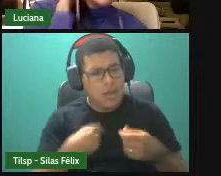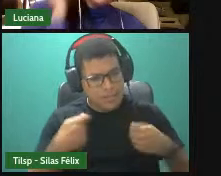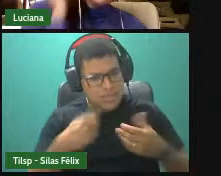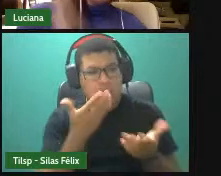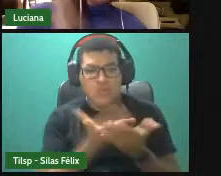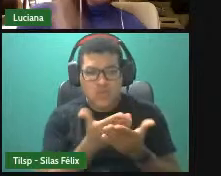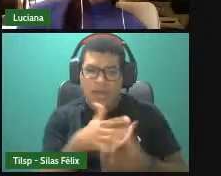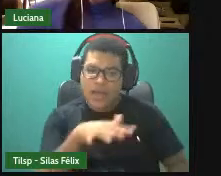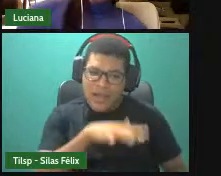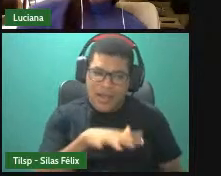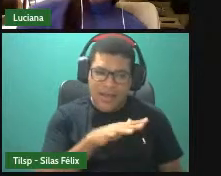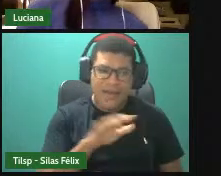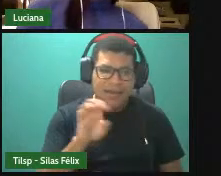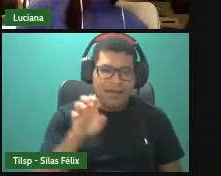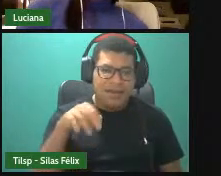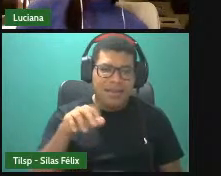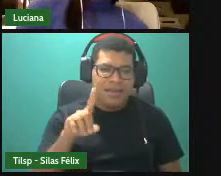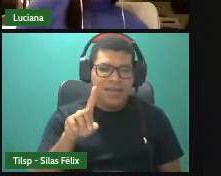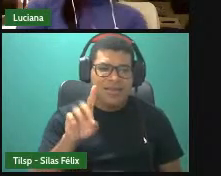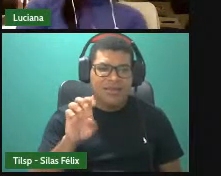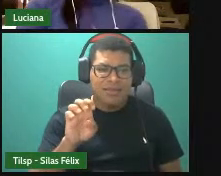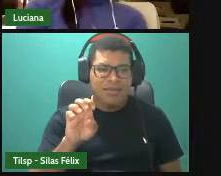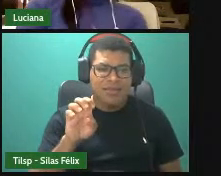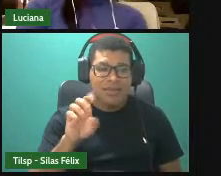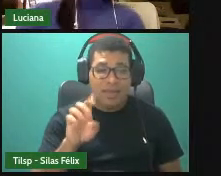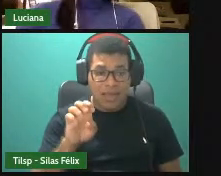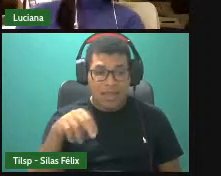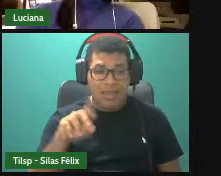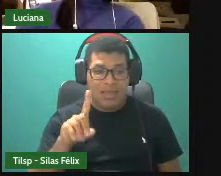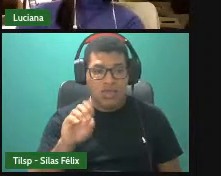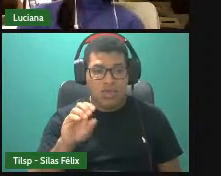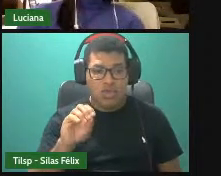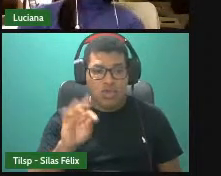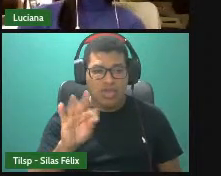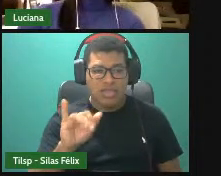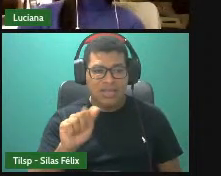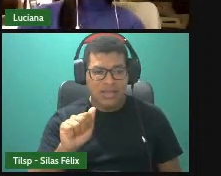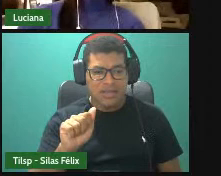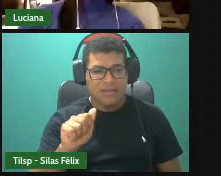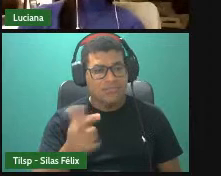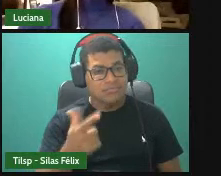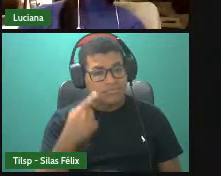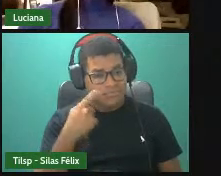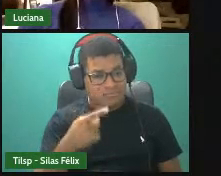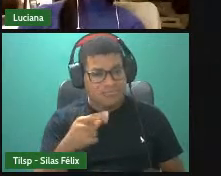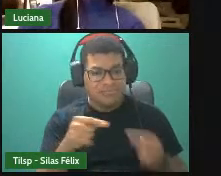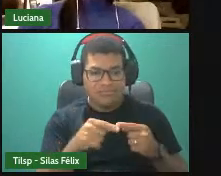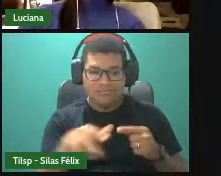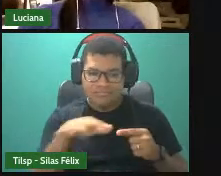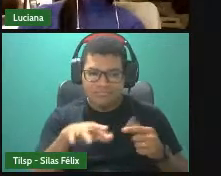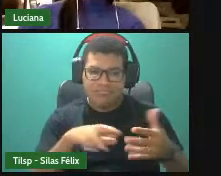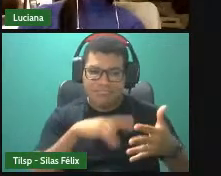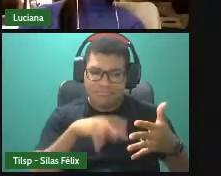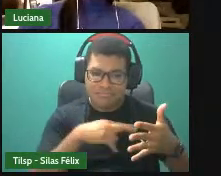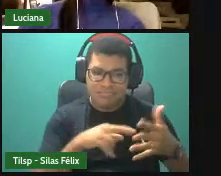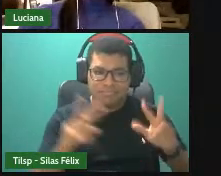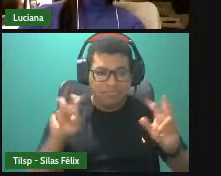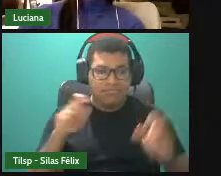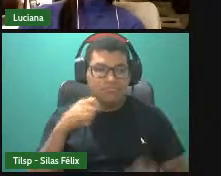essa especialidade da odontologia legal relacionada às perícias odontológicas, ok?